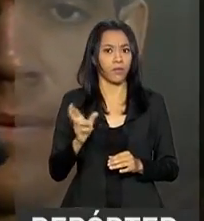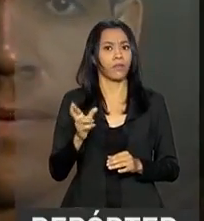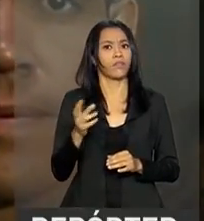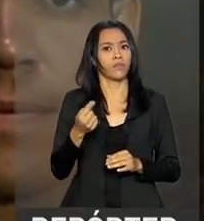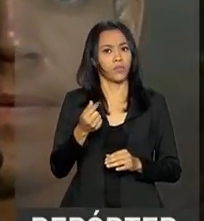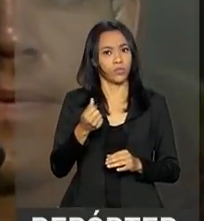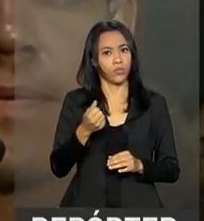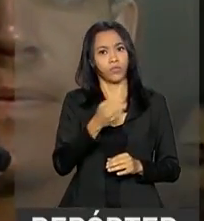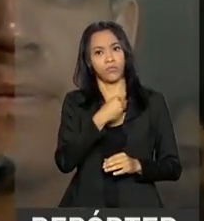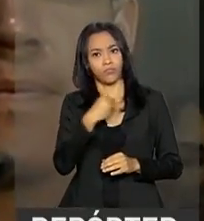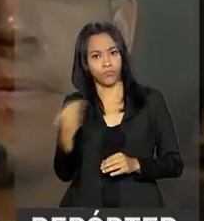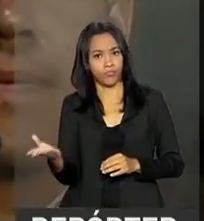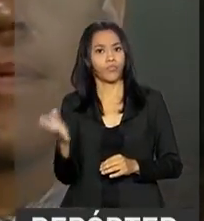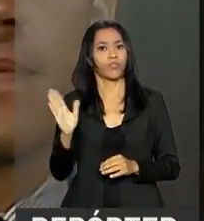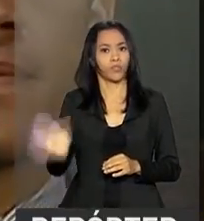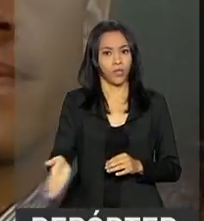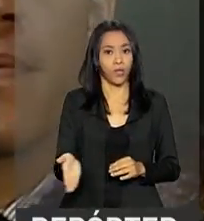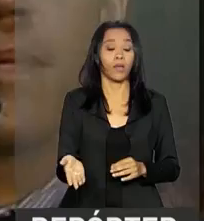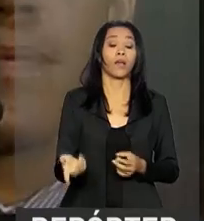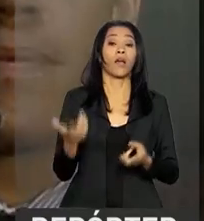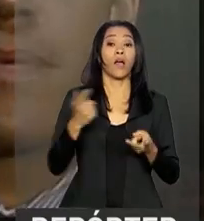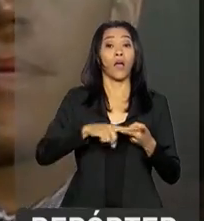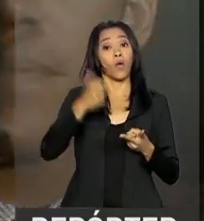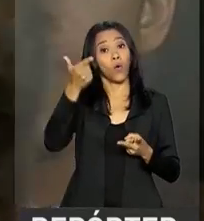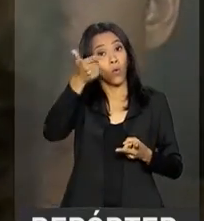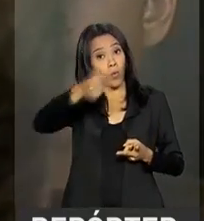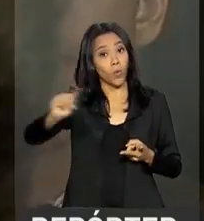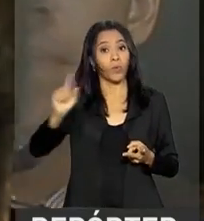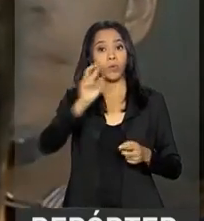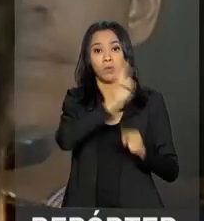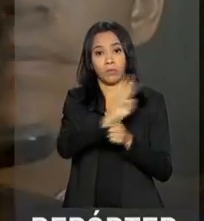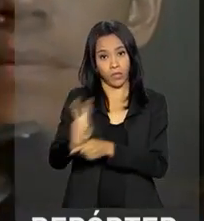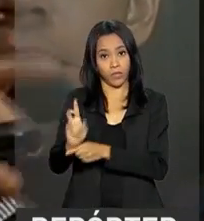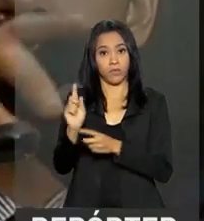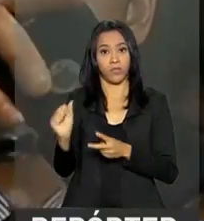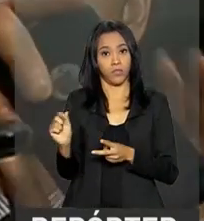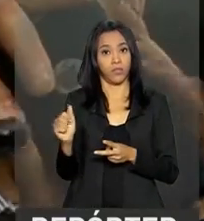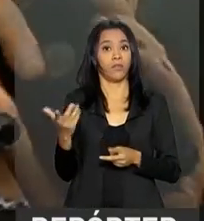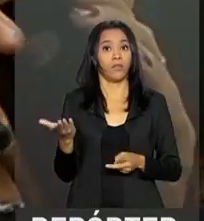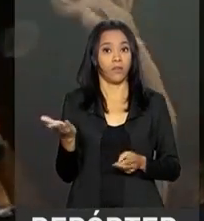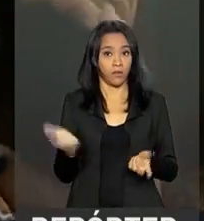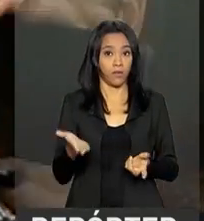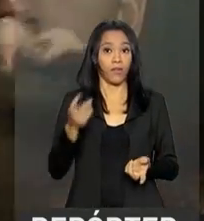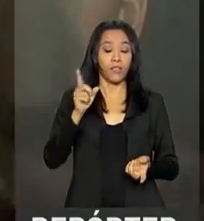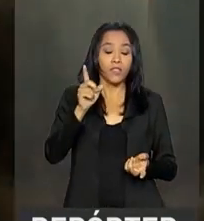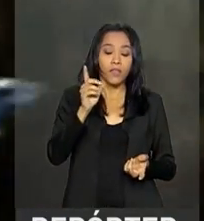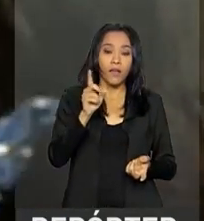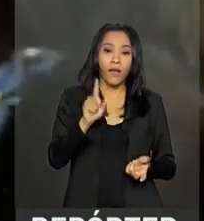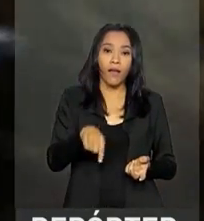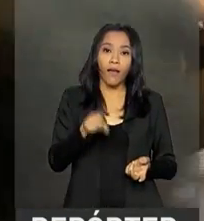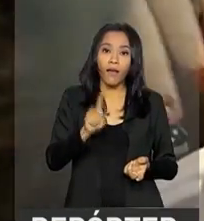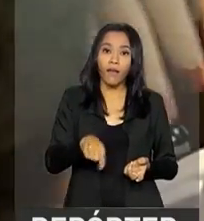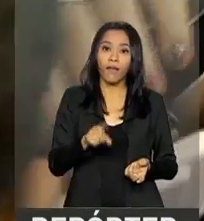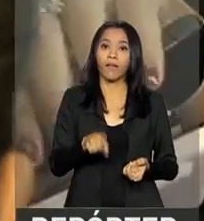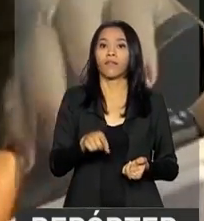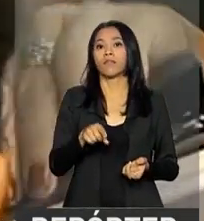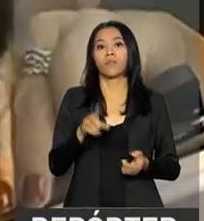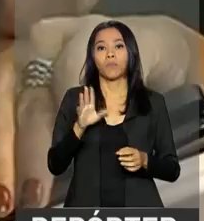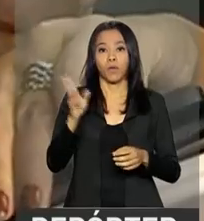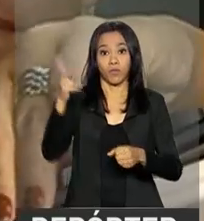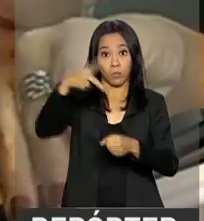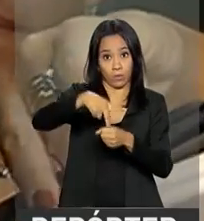de janeiro já recebeu estamos trabalhando agora o outro empréstimo este agora garantido a por 18 do